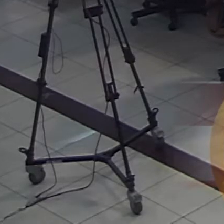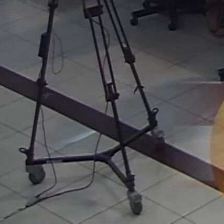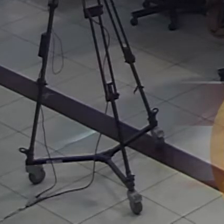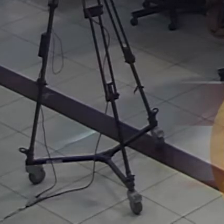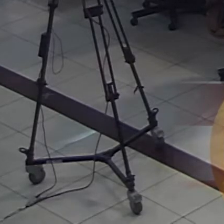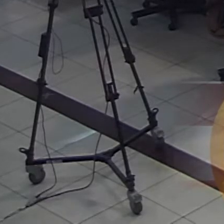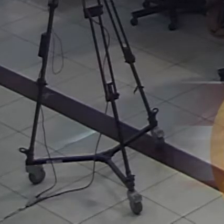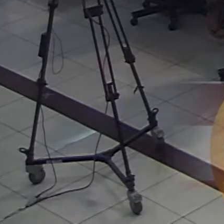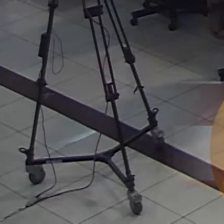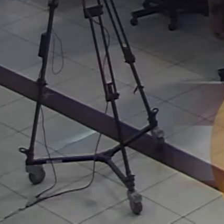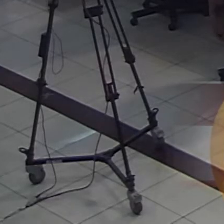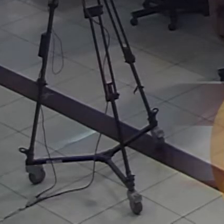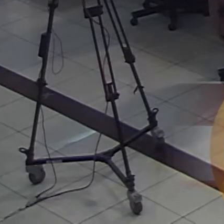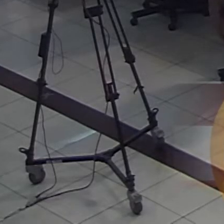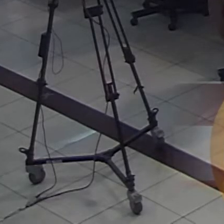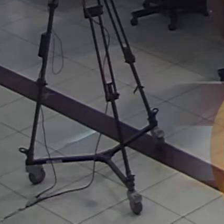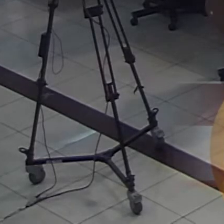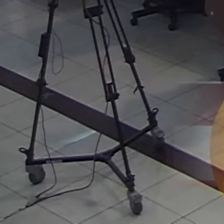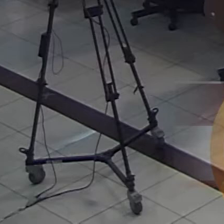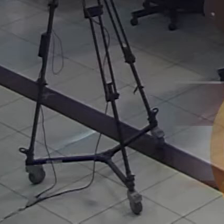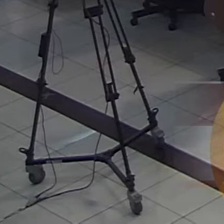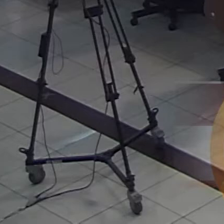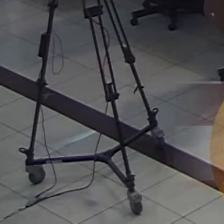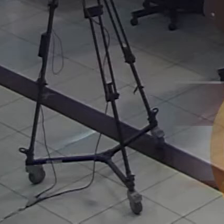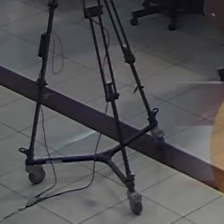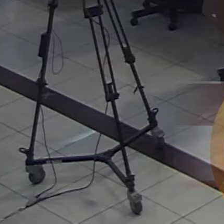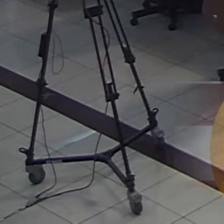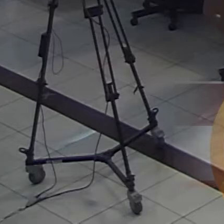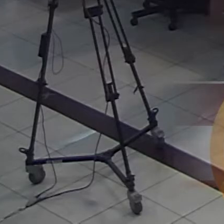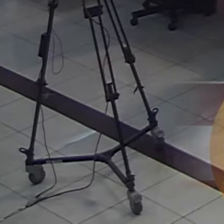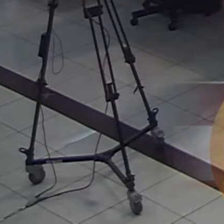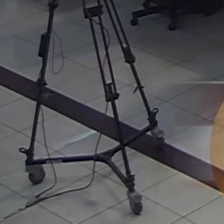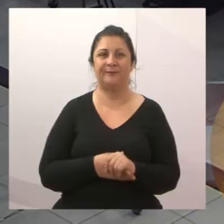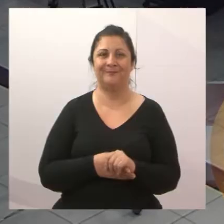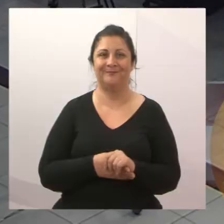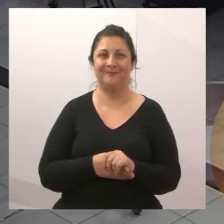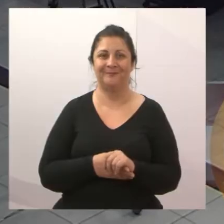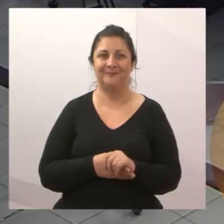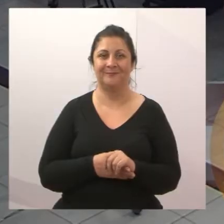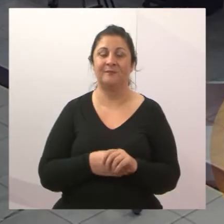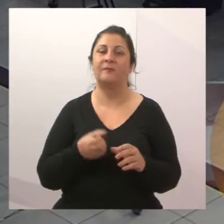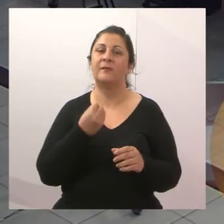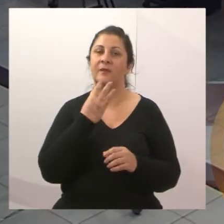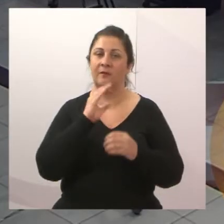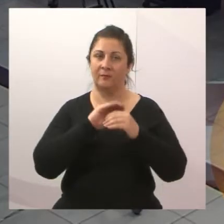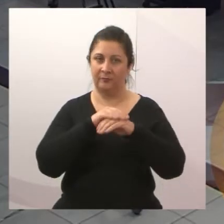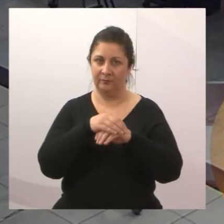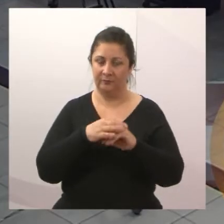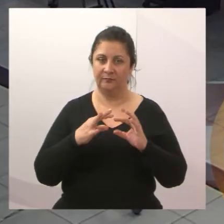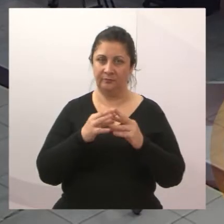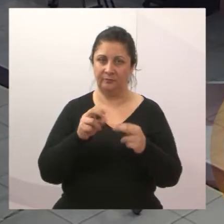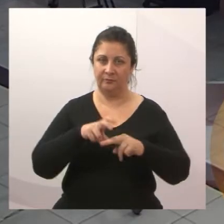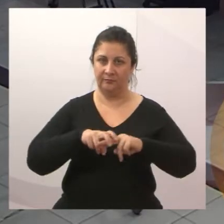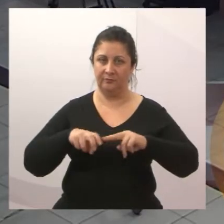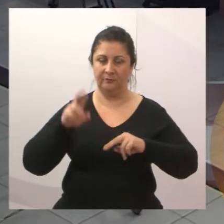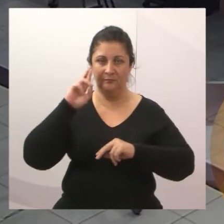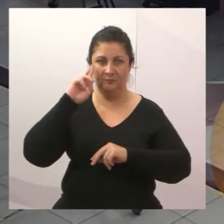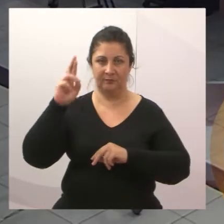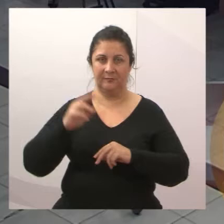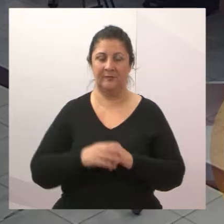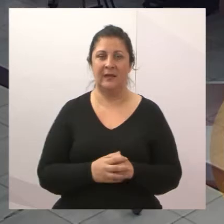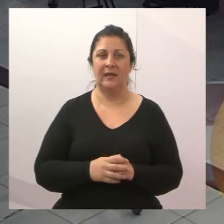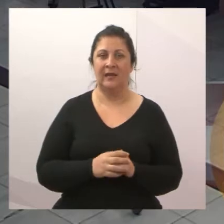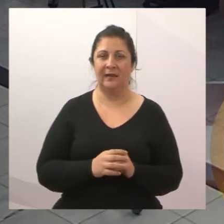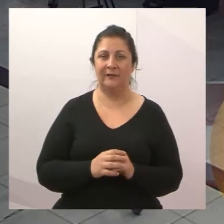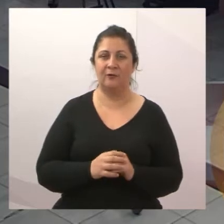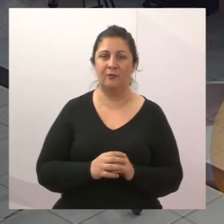Saudações à mesa, presidente Abner, nobres vereadores,